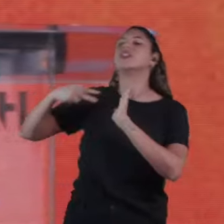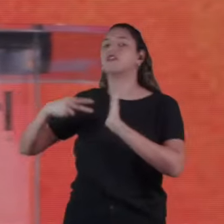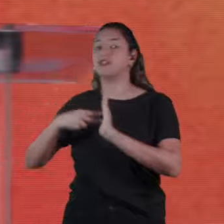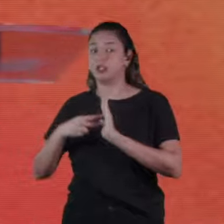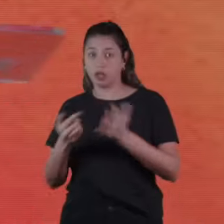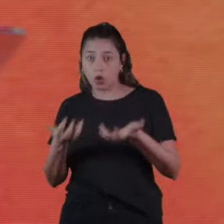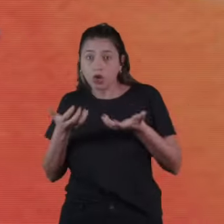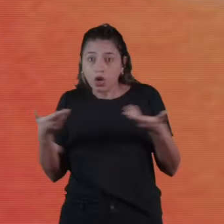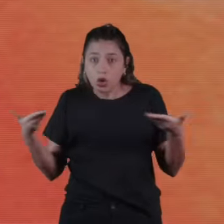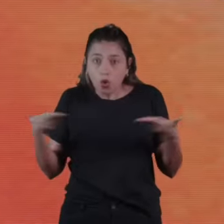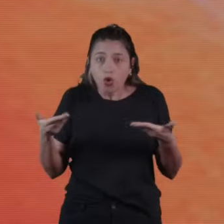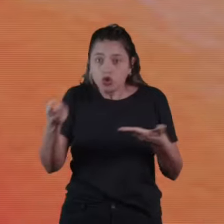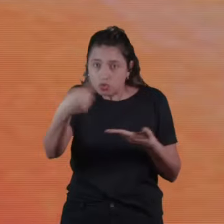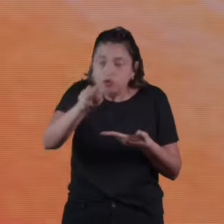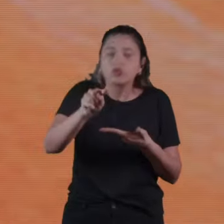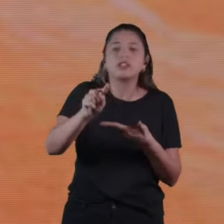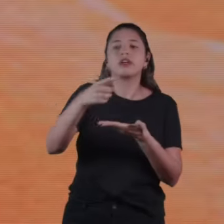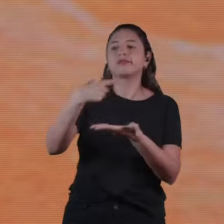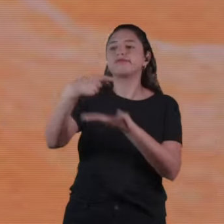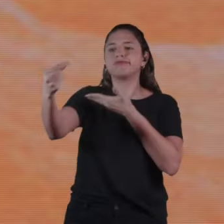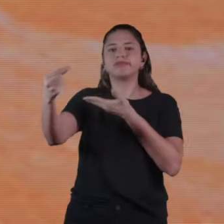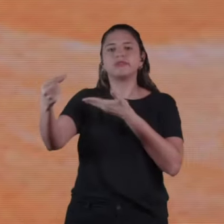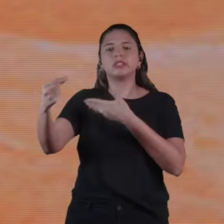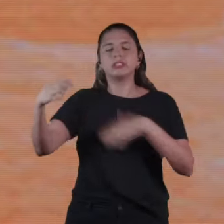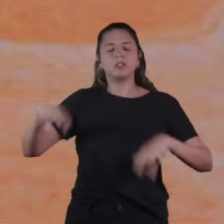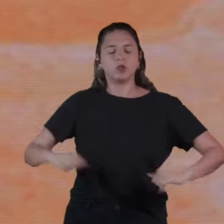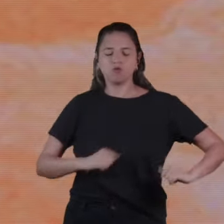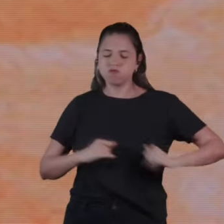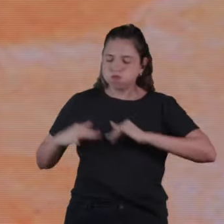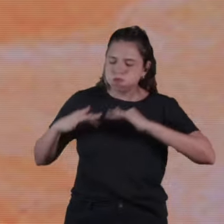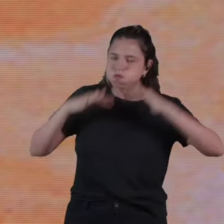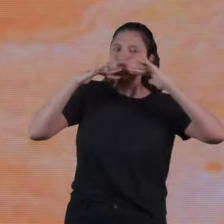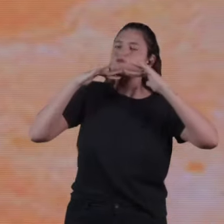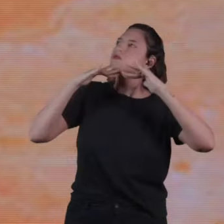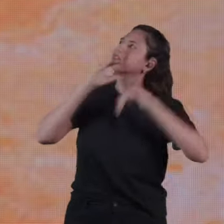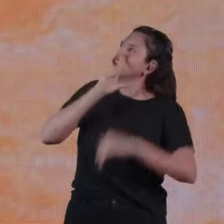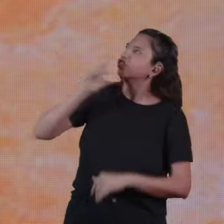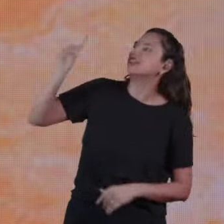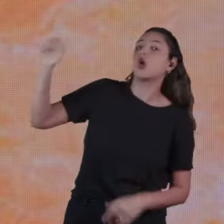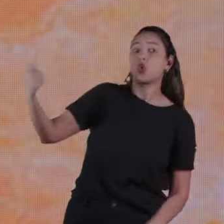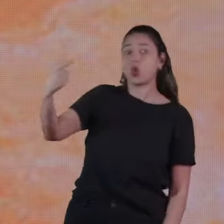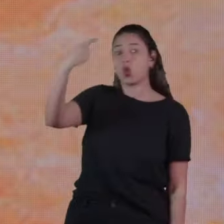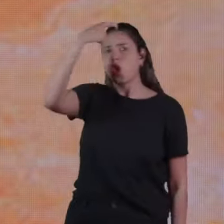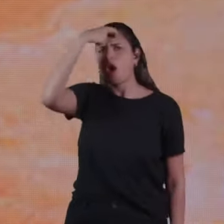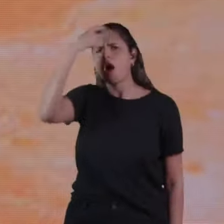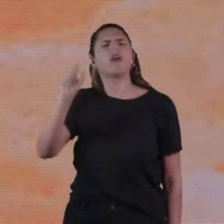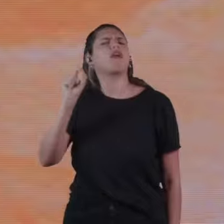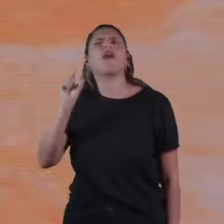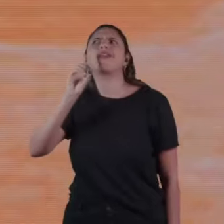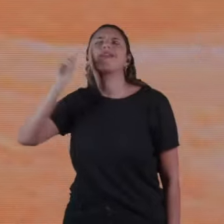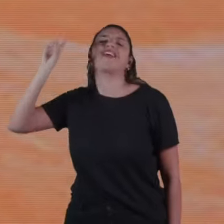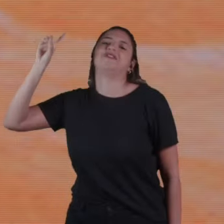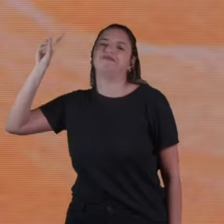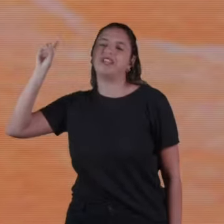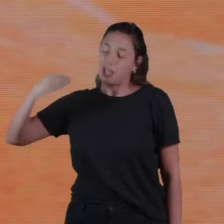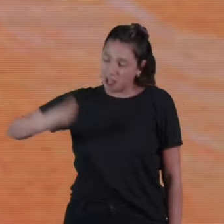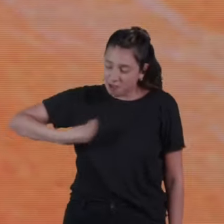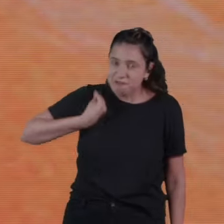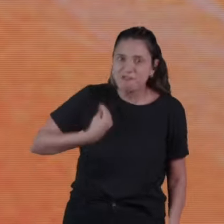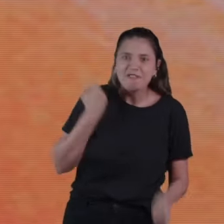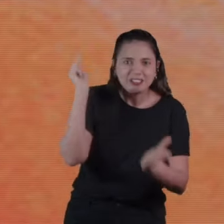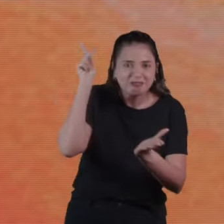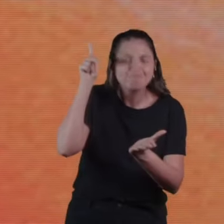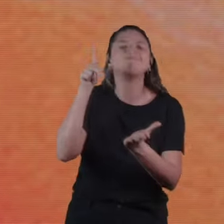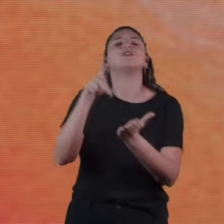você saia daqui mais cheio da presença de Deus, consciente de quem é Deus e vivendo isso,